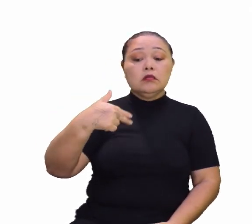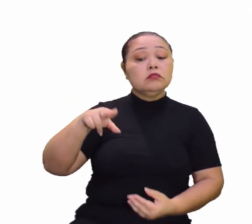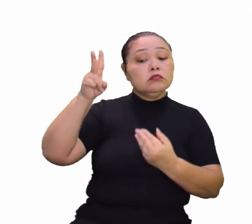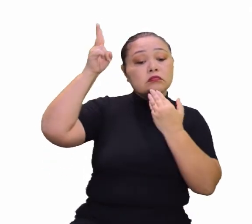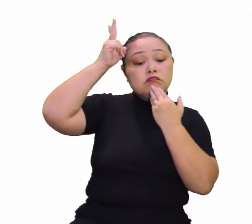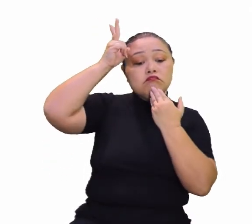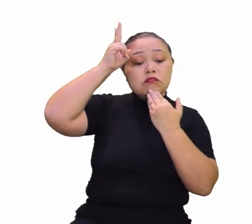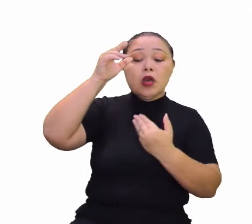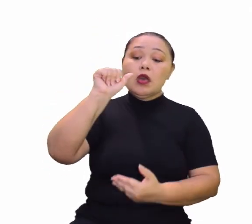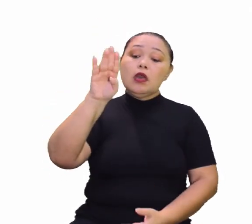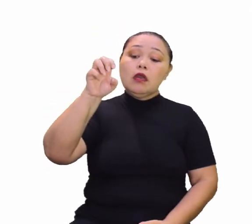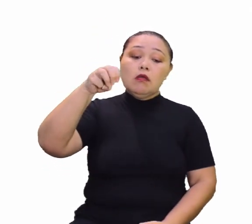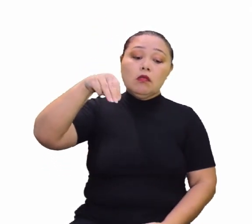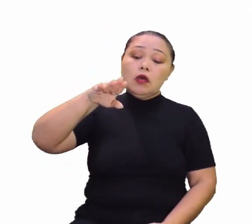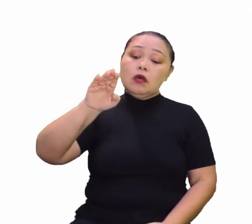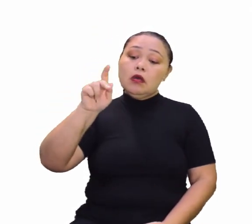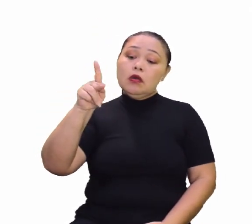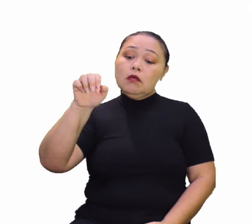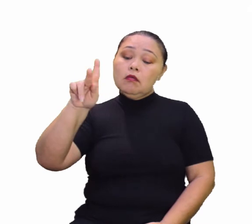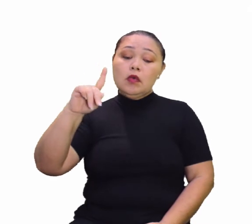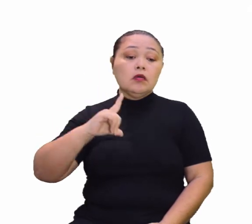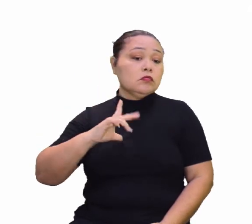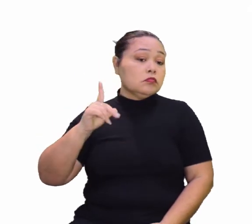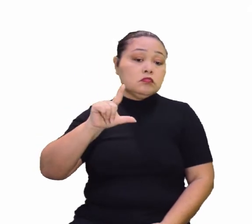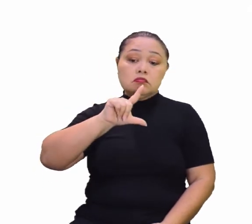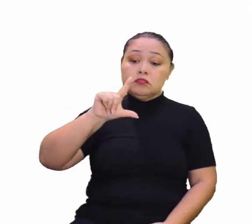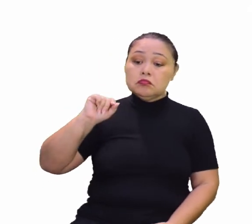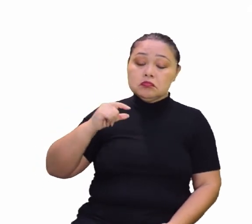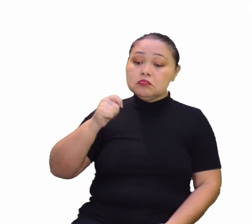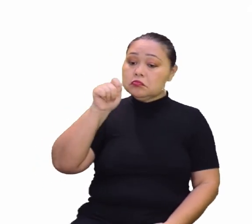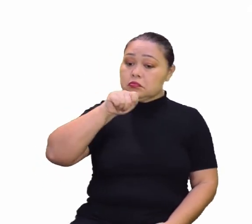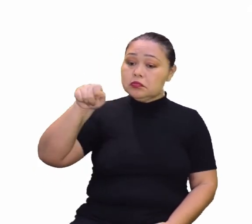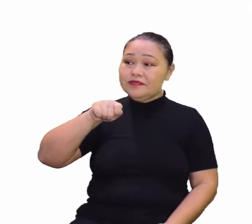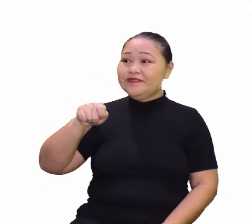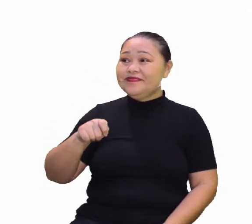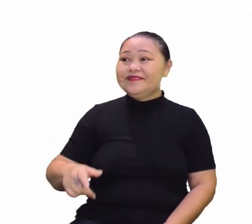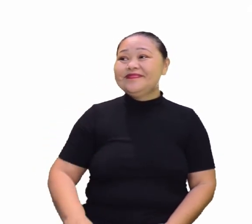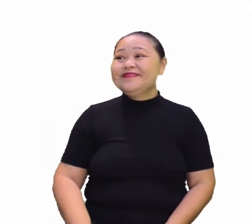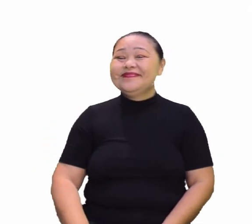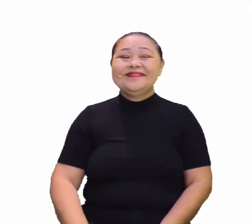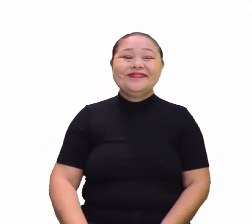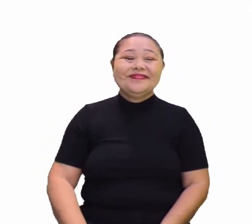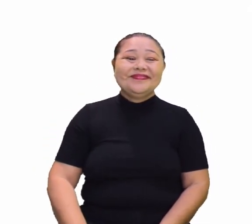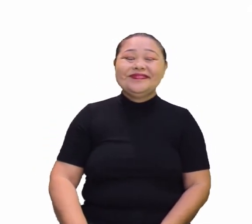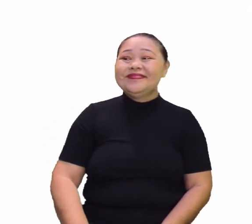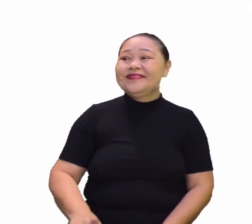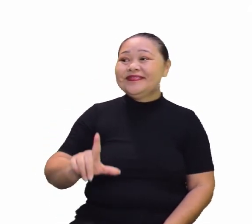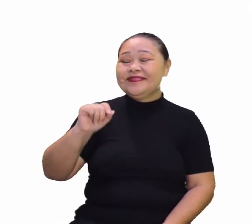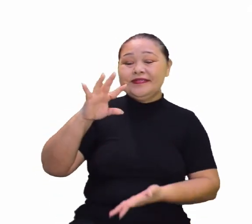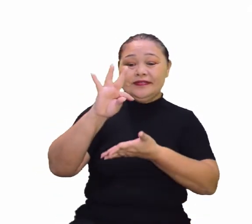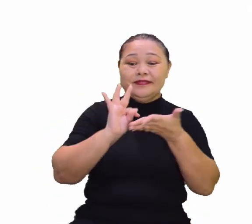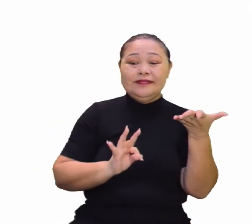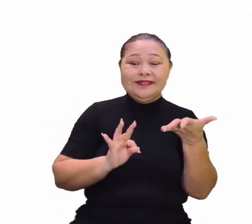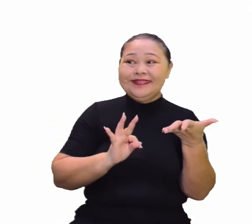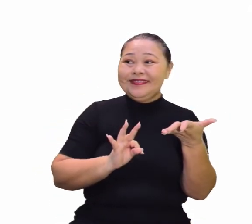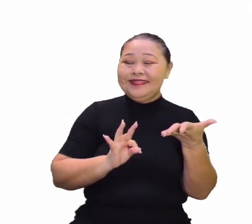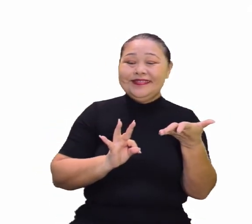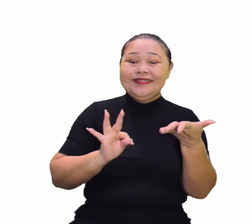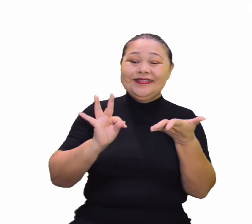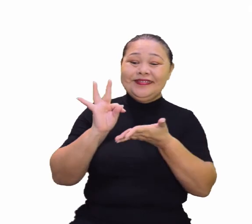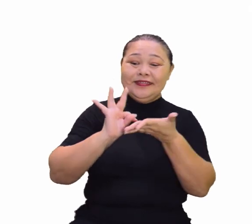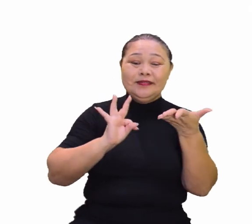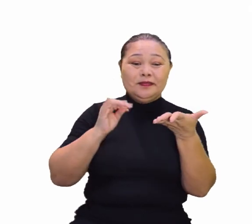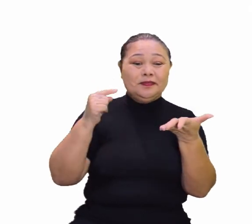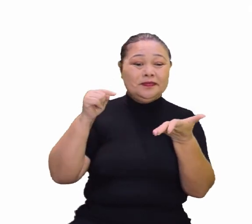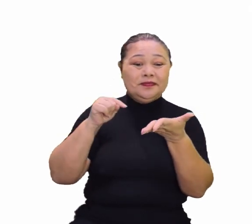Embrapa. Tranquila, né? Tem que falar mais alguma coisa? Não, você até marcou lá durante a aula. Marca logo. Marcou lá no texto. Marcou no texto.